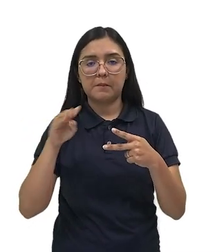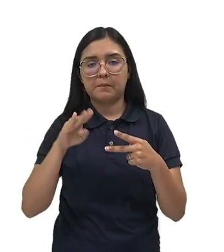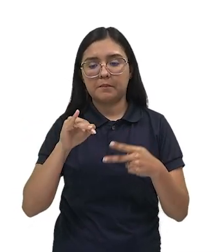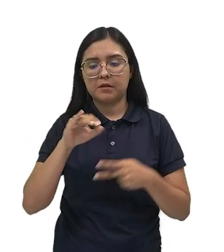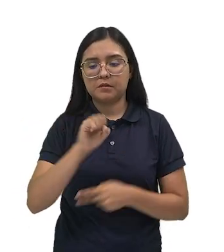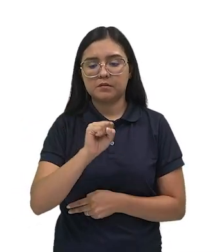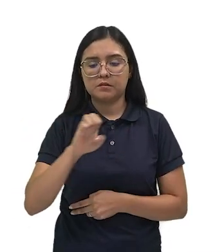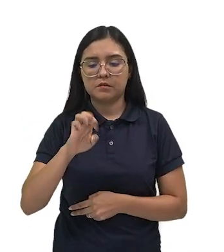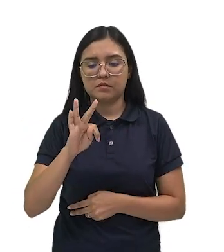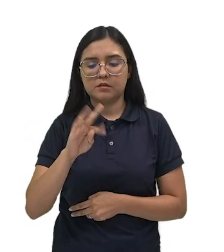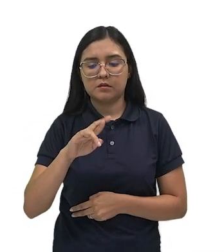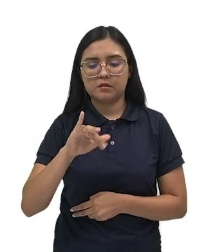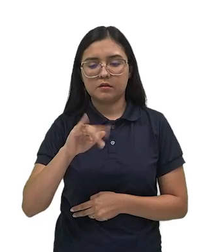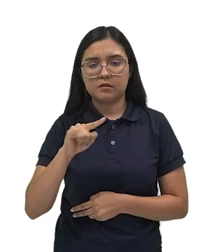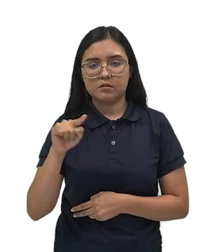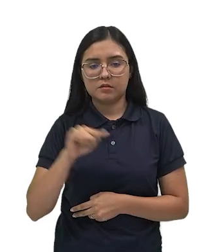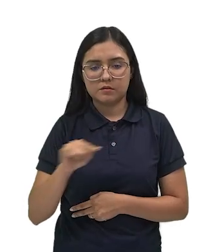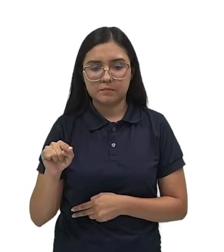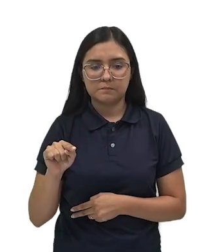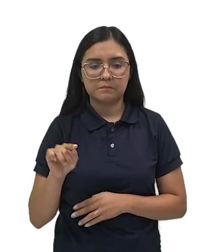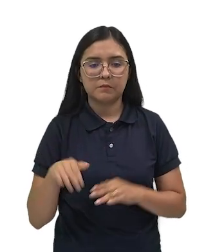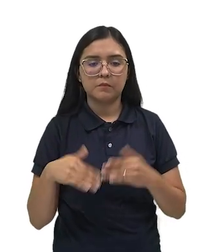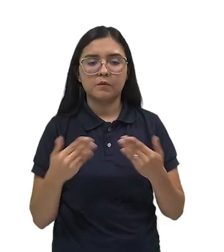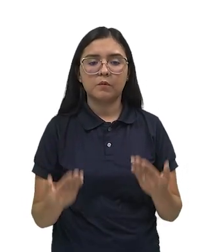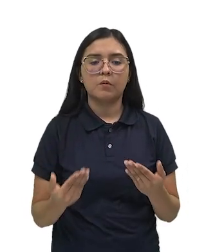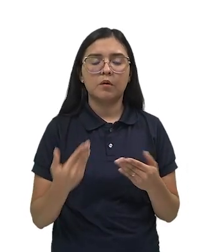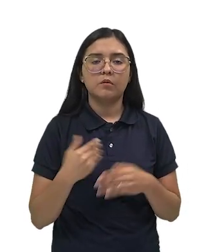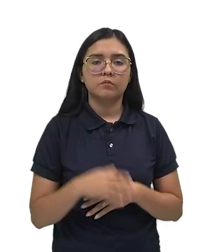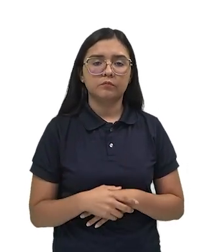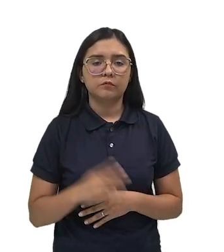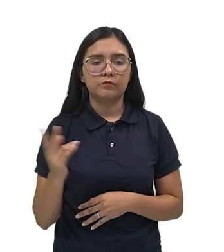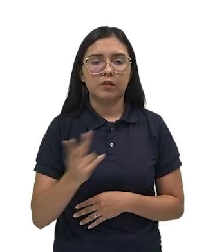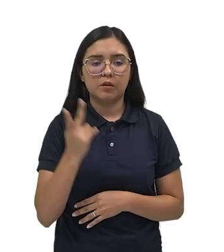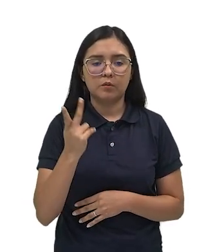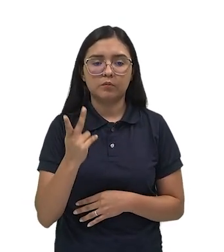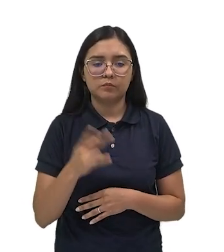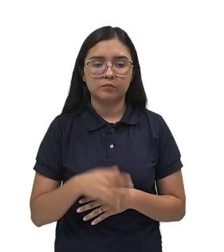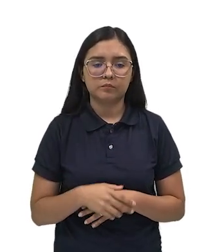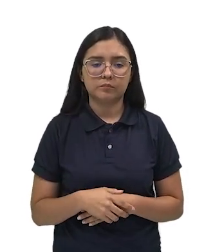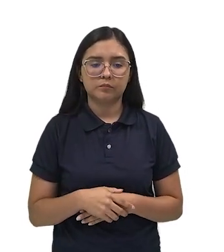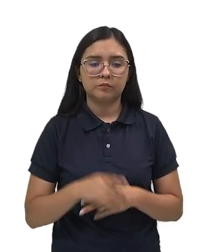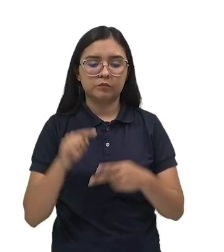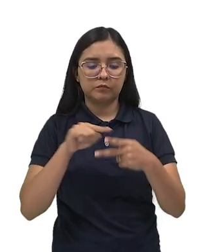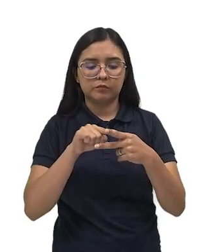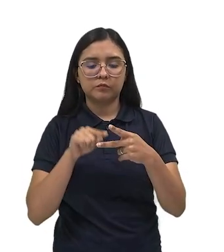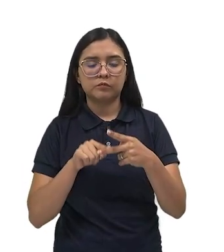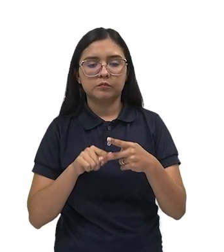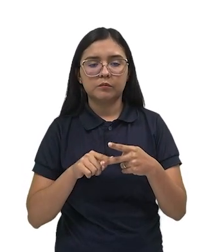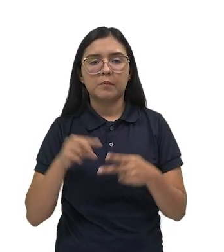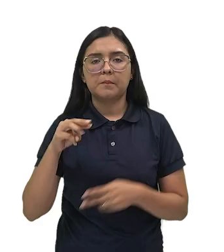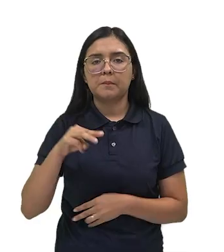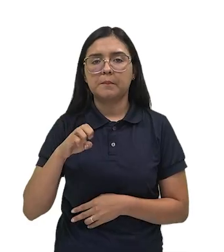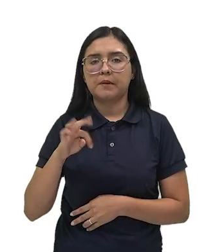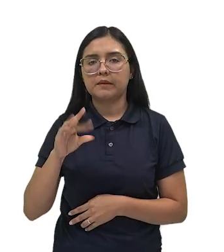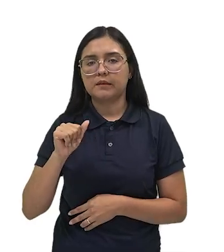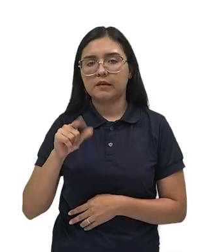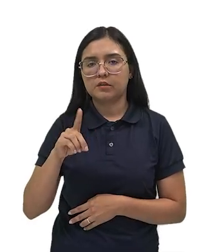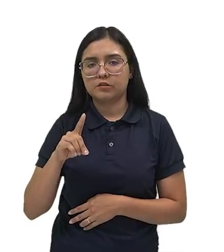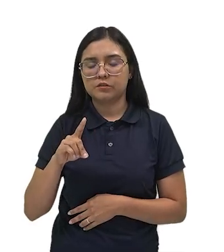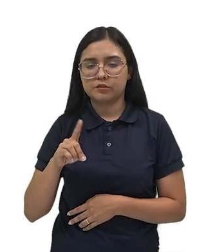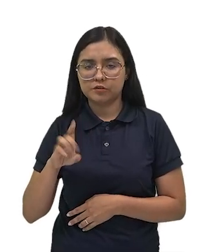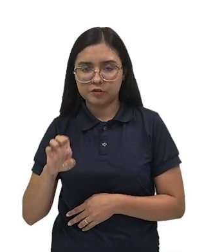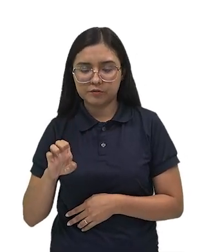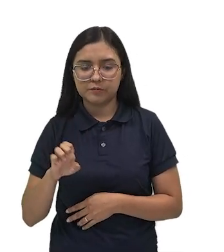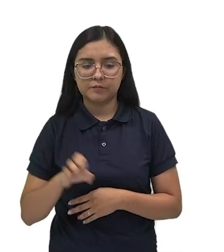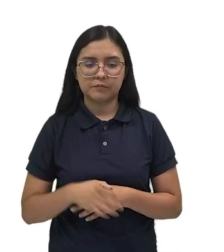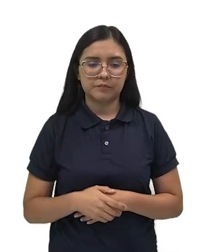bissetriz. Ok? Então, quanto é que agora vale um ângulo? Quanto é que vale, na verdade, a metade, né, deste ângulo?